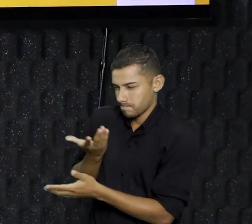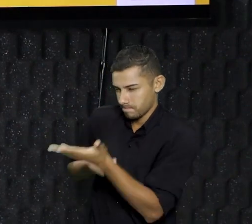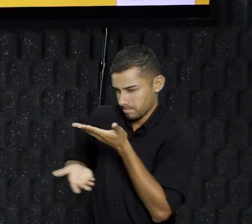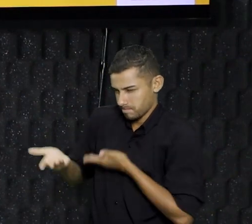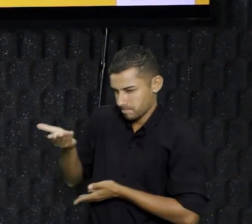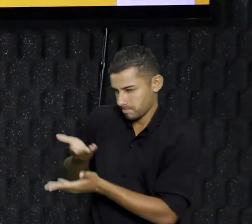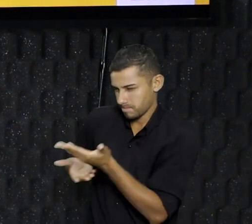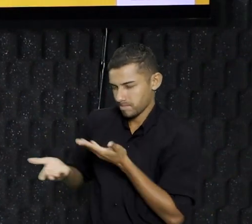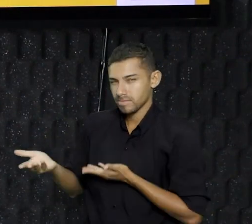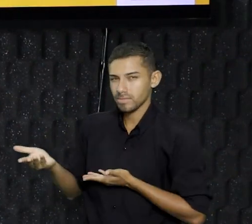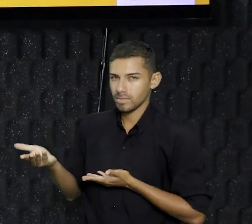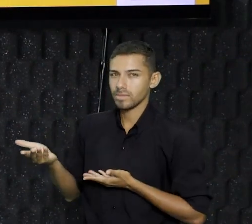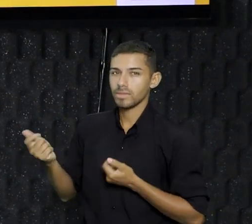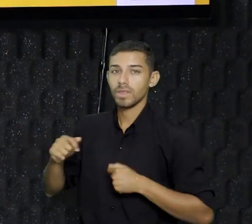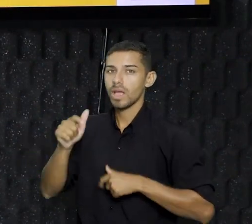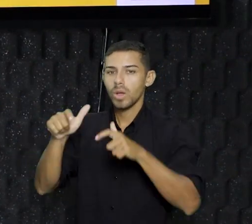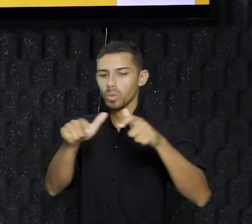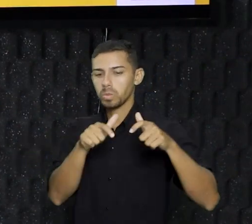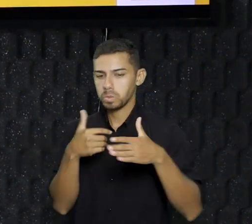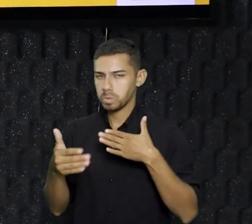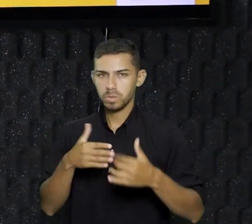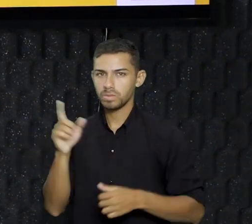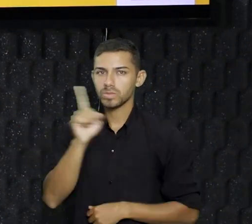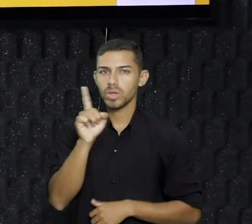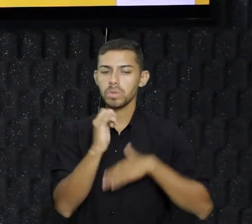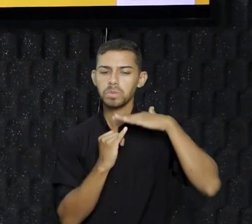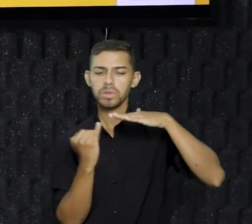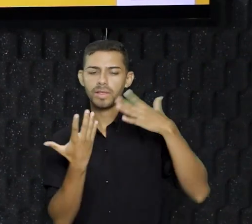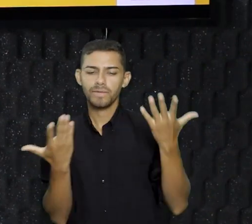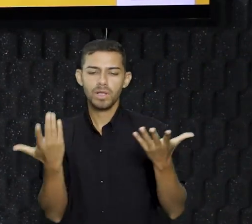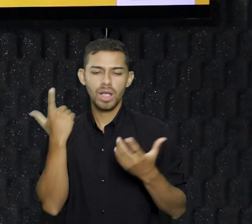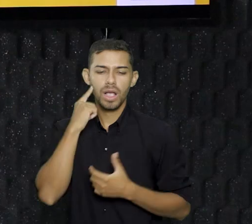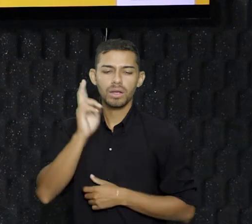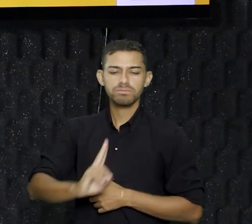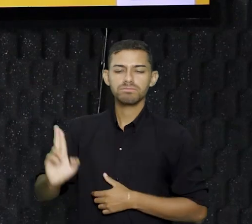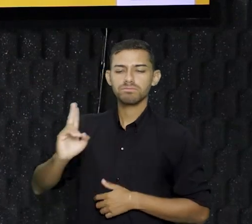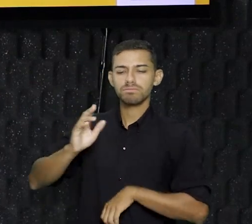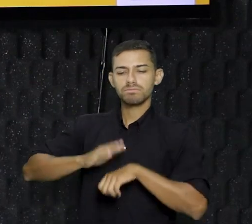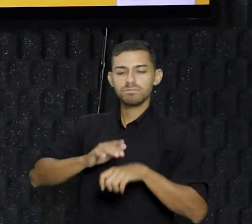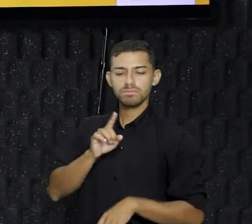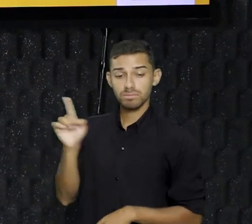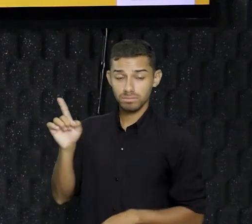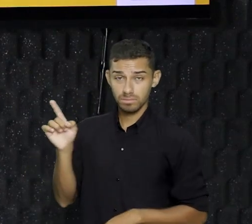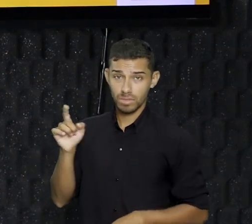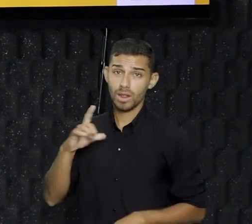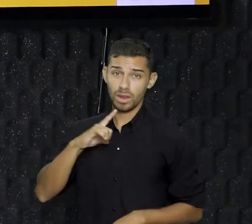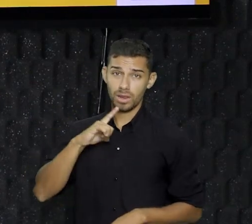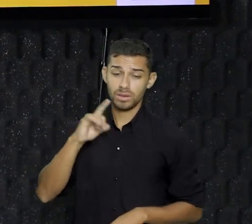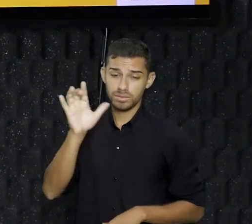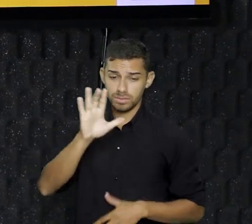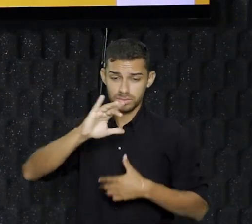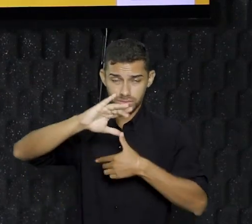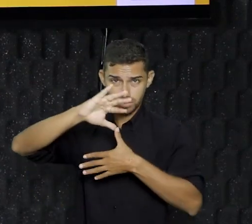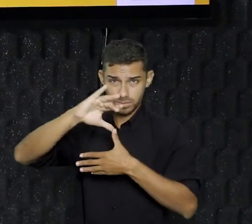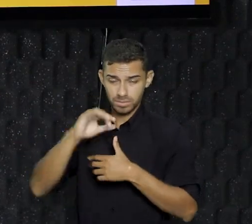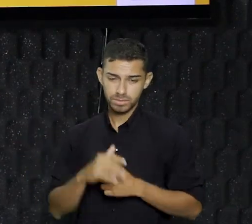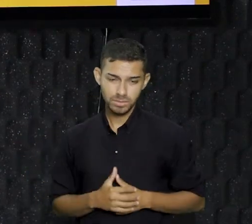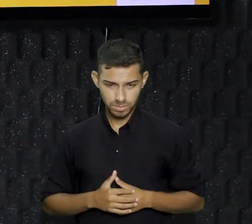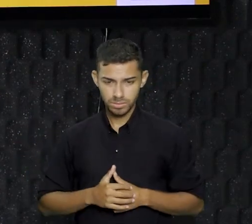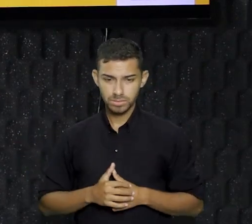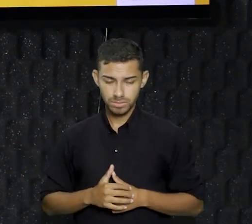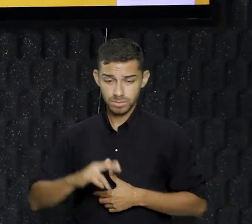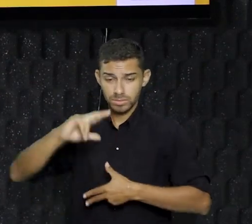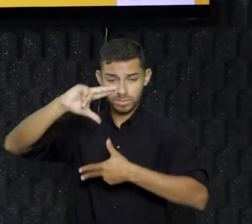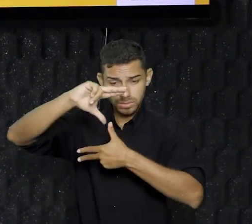E que nem todo lugar se usa é muito mais como fala aqui é na região da América certo